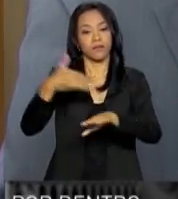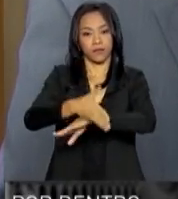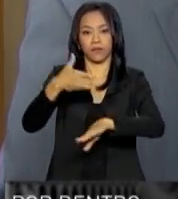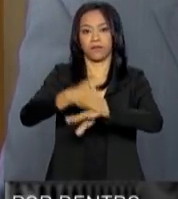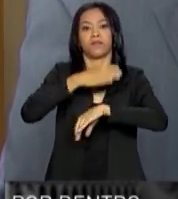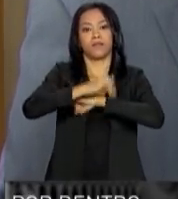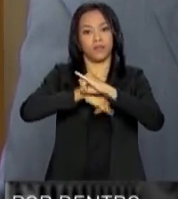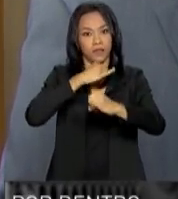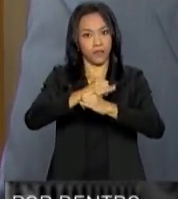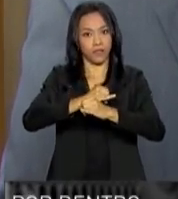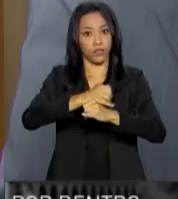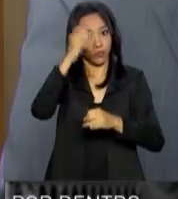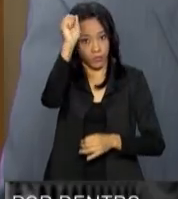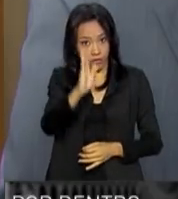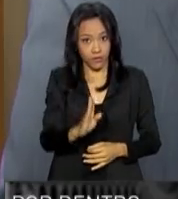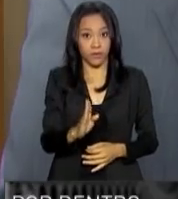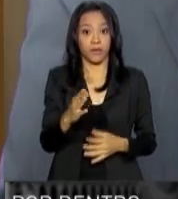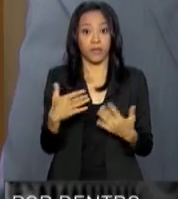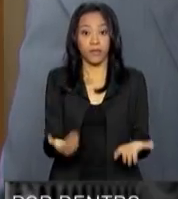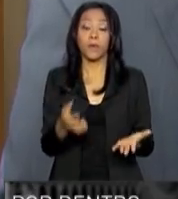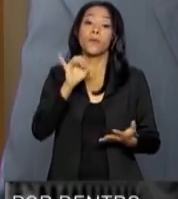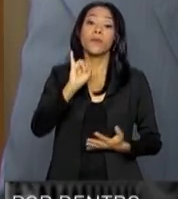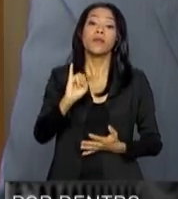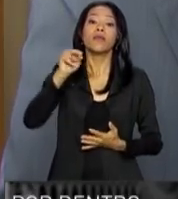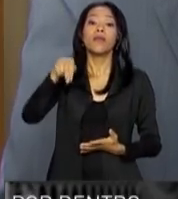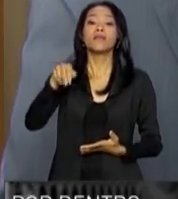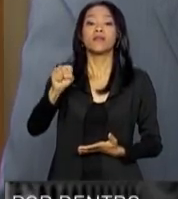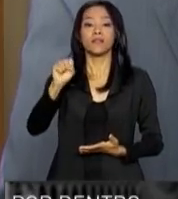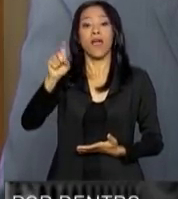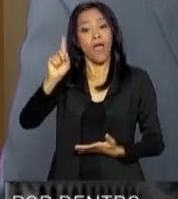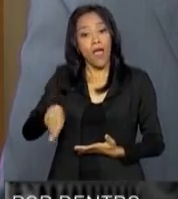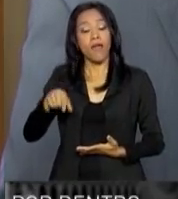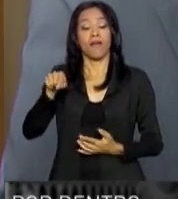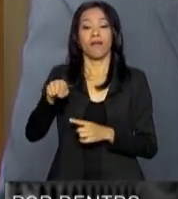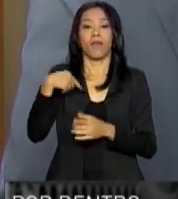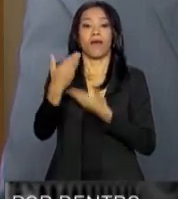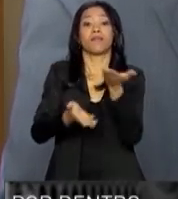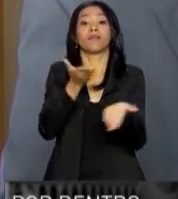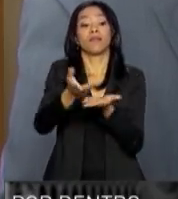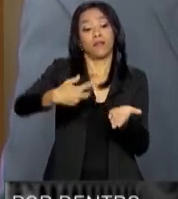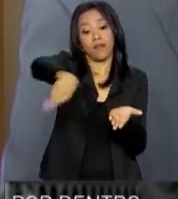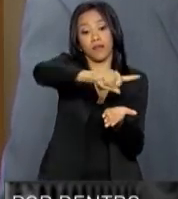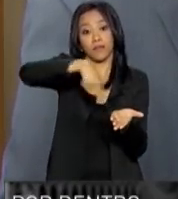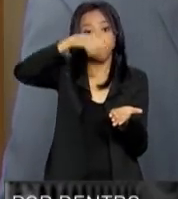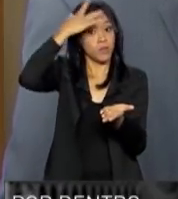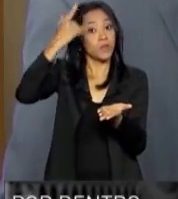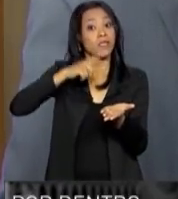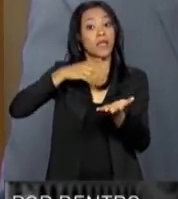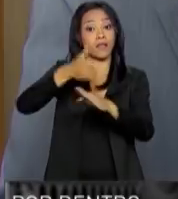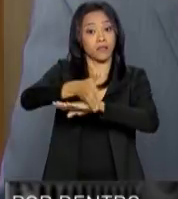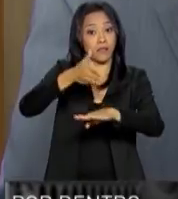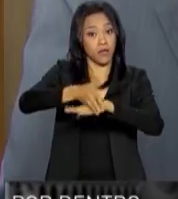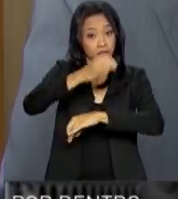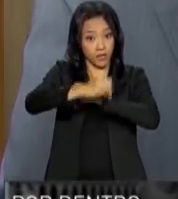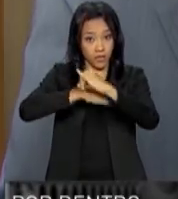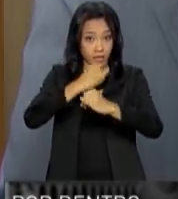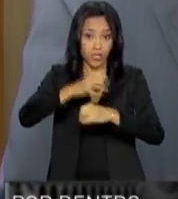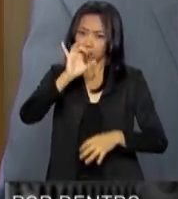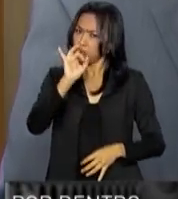então o inss é pra atender esse pessoal que têm de alguma forma o acesso à internet não é só a